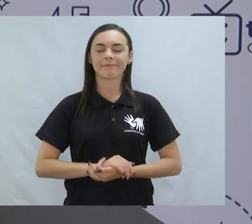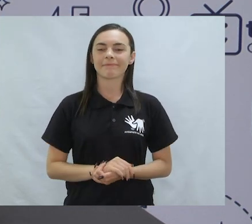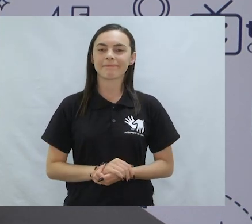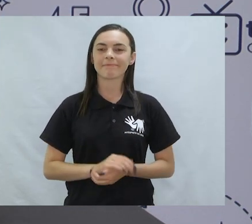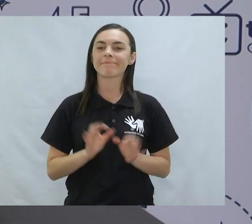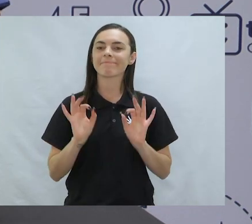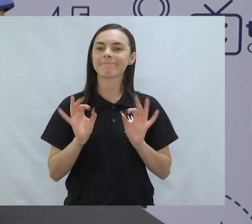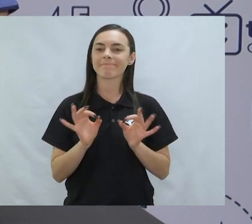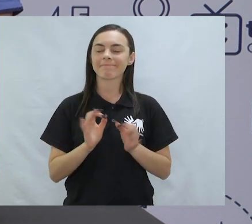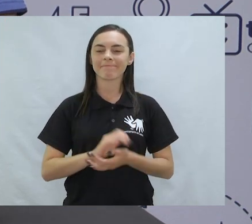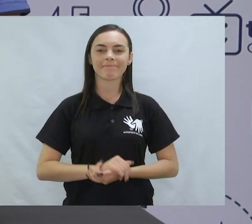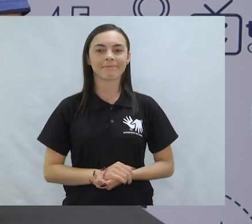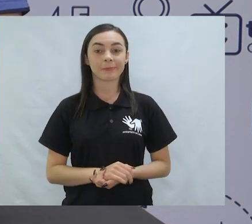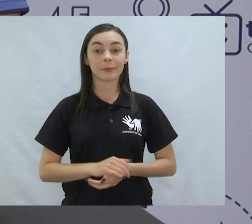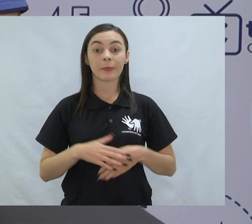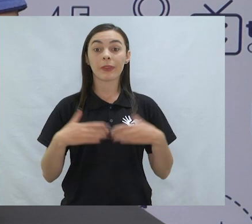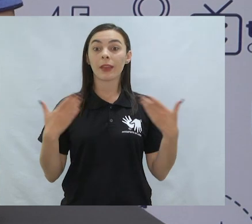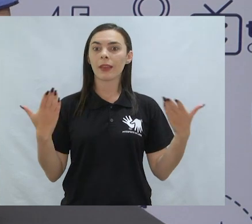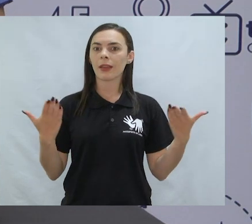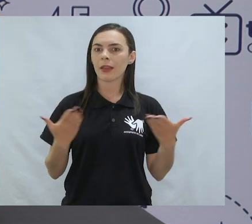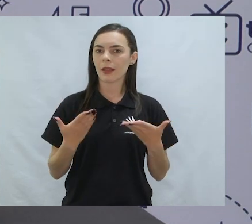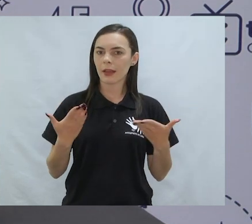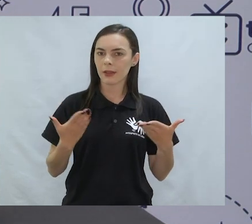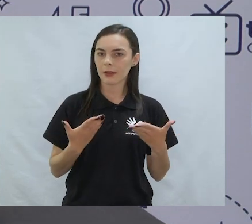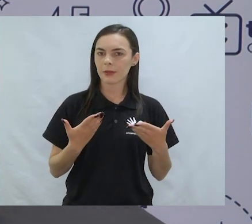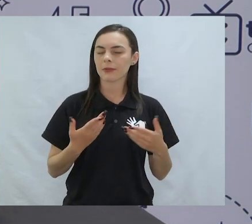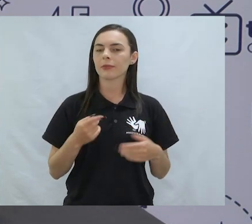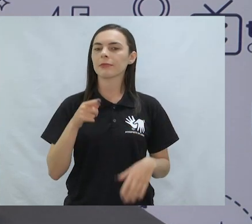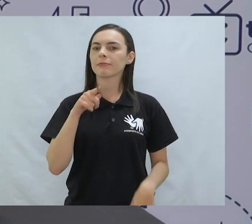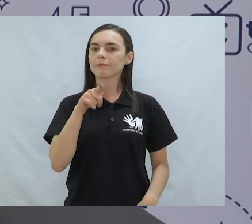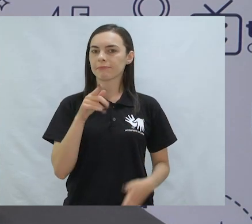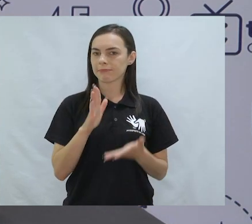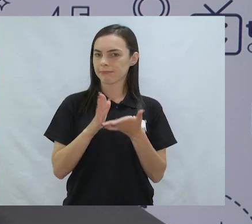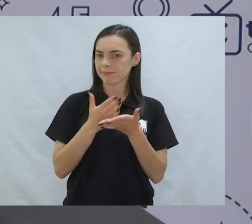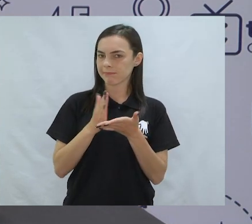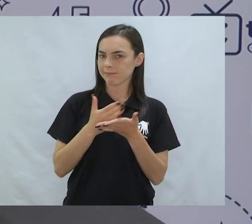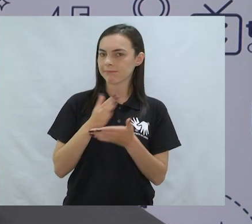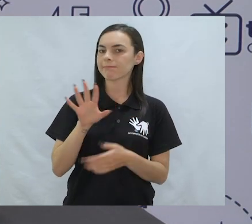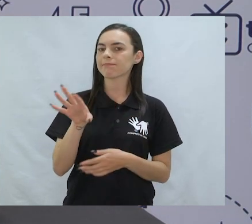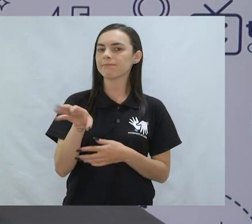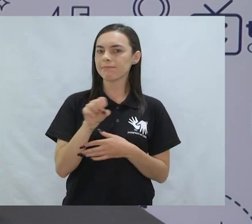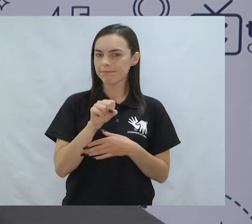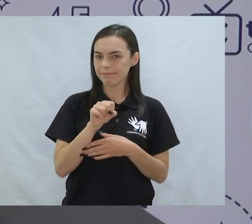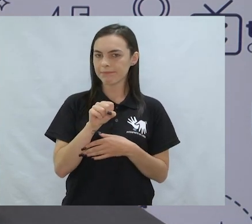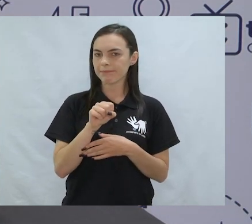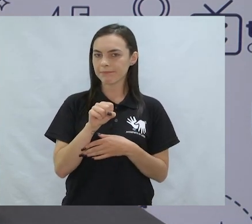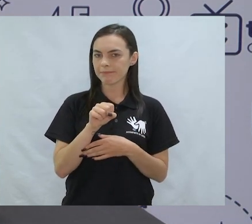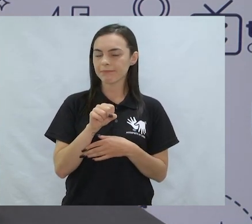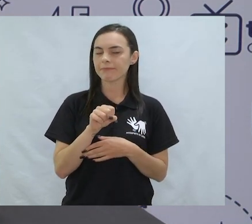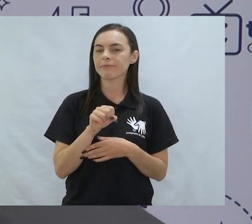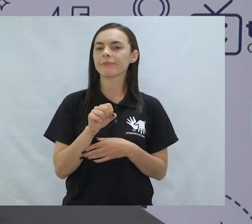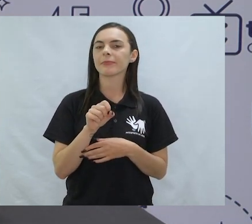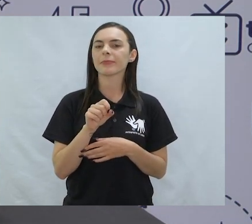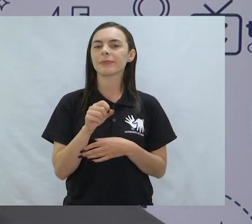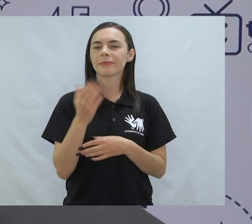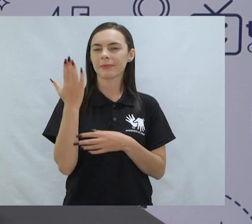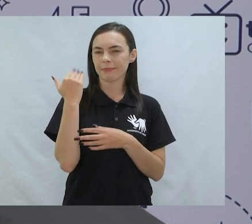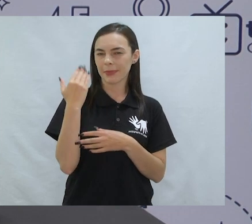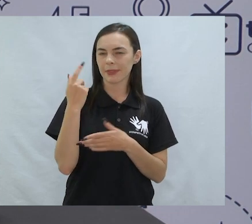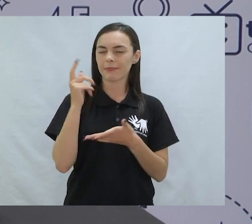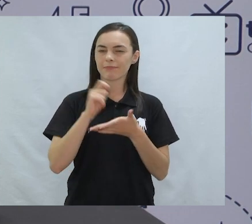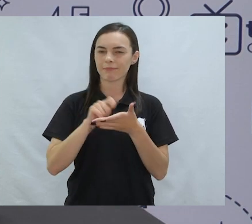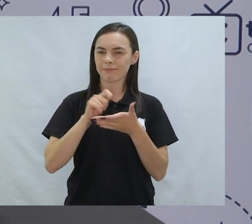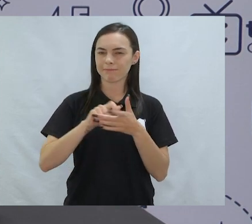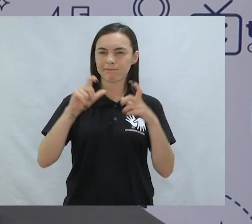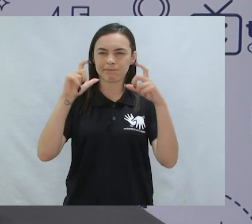Ok? Muito bem. Então, agora, nós precisamos que você pegue novamente o seu caderno, ok? É